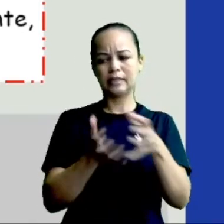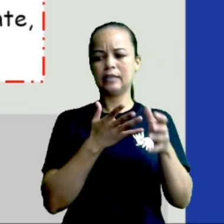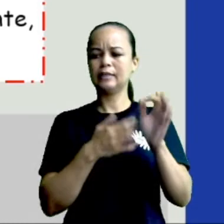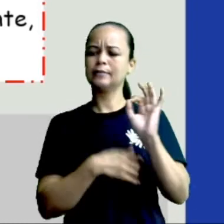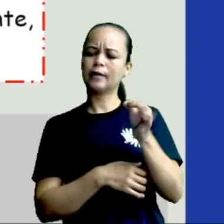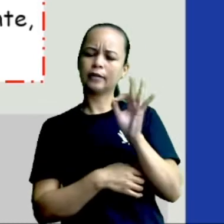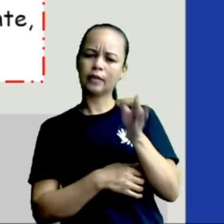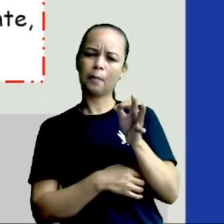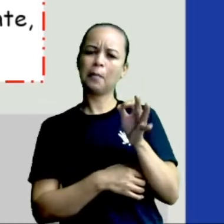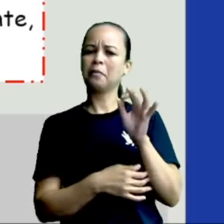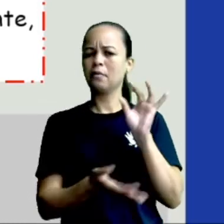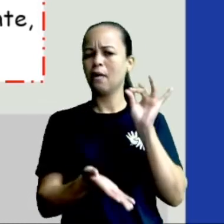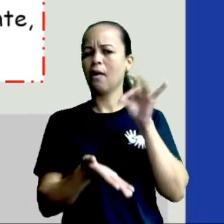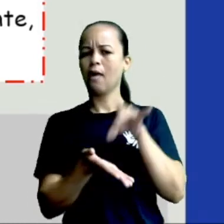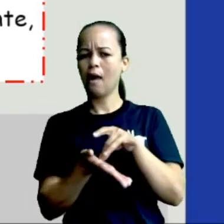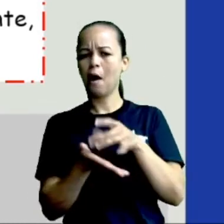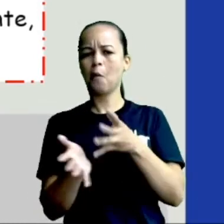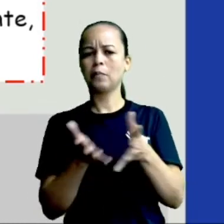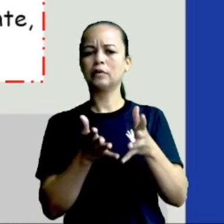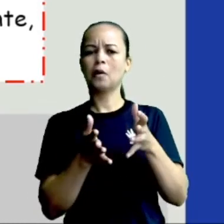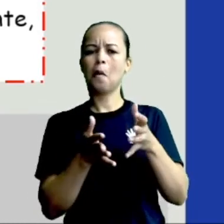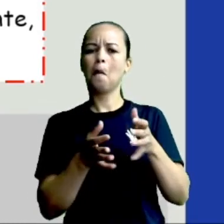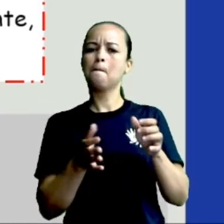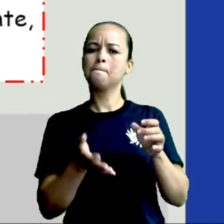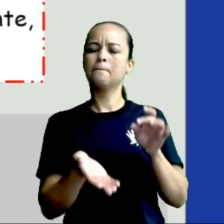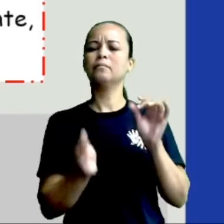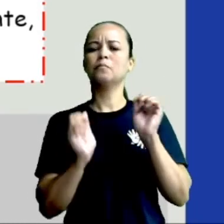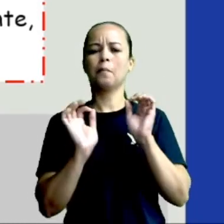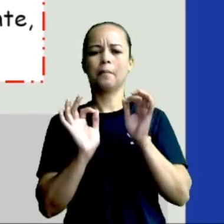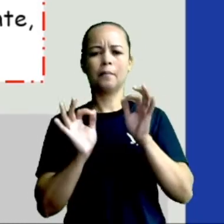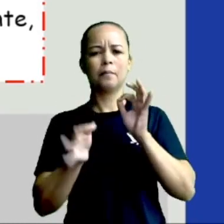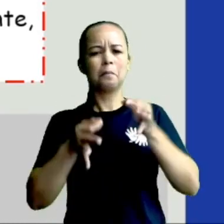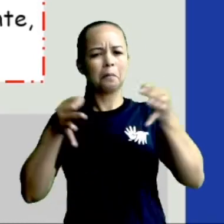certamente, realmente, perfeitamente,